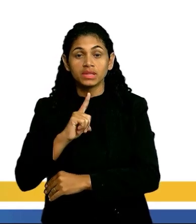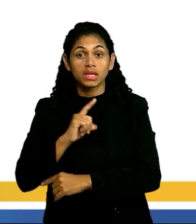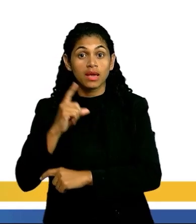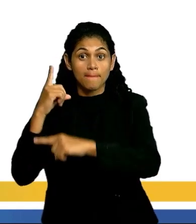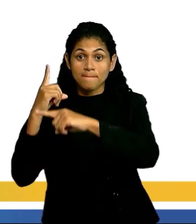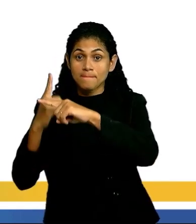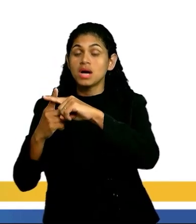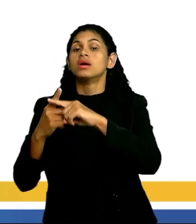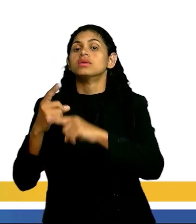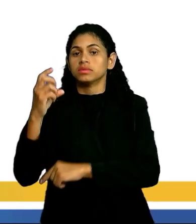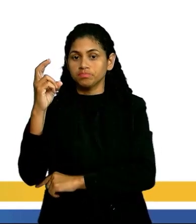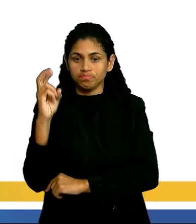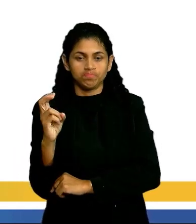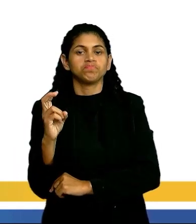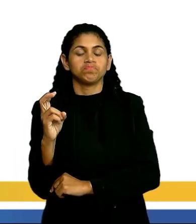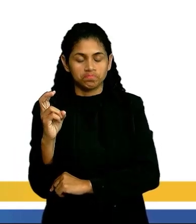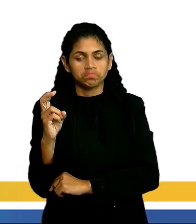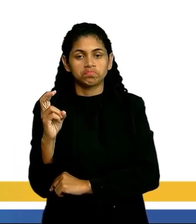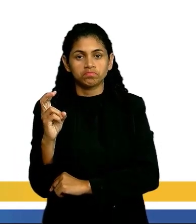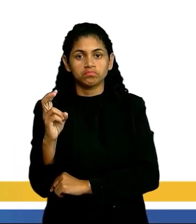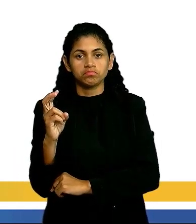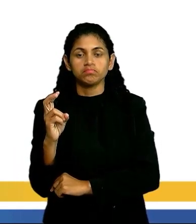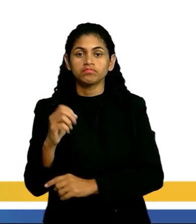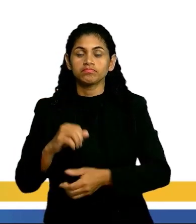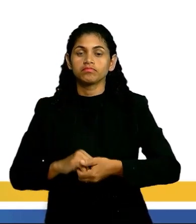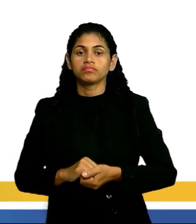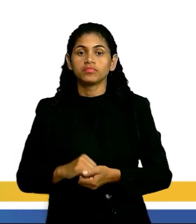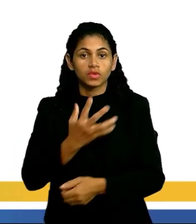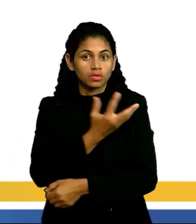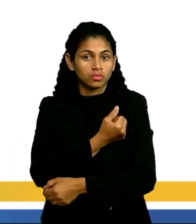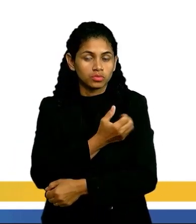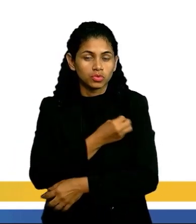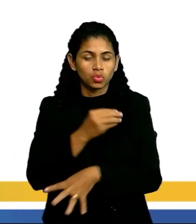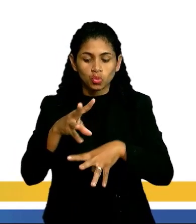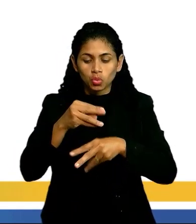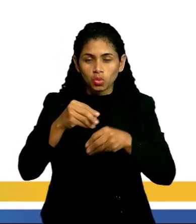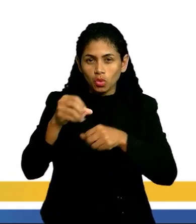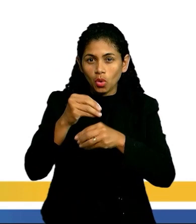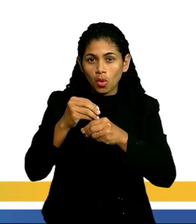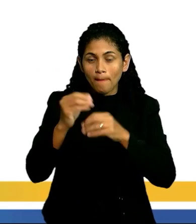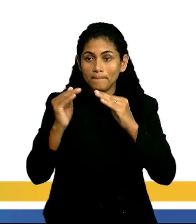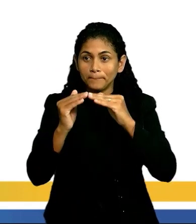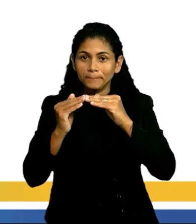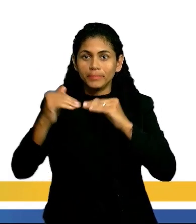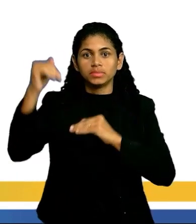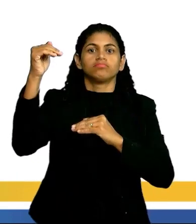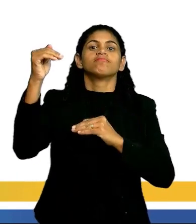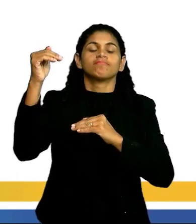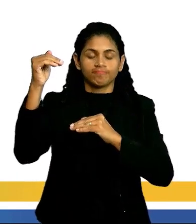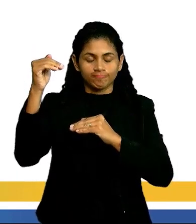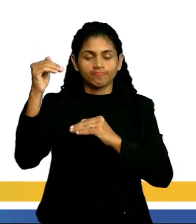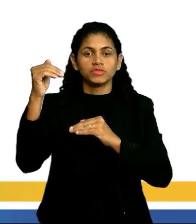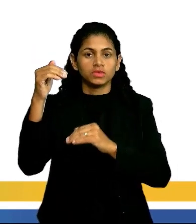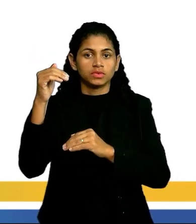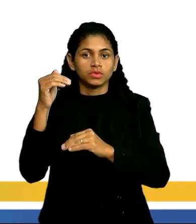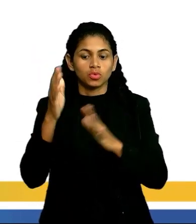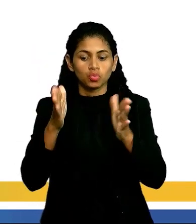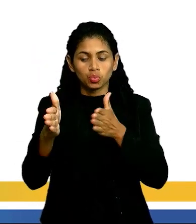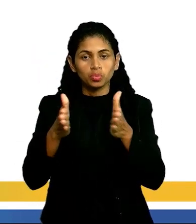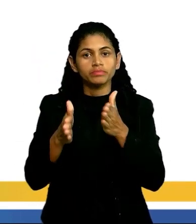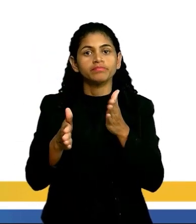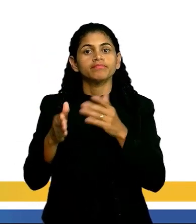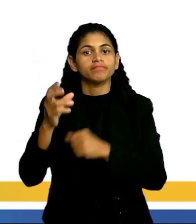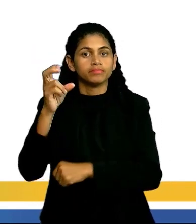ali uma variação de NOx mais 5. Então tem um número de oxidação maior na etapa 5. E aí o nosso gabarito,